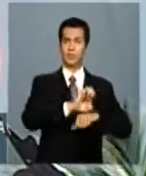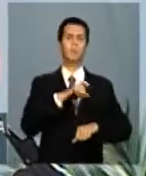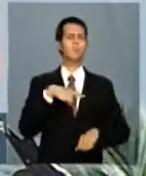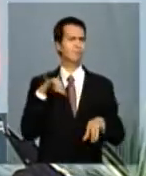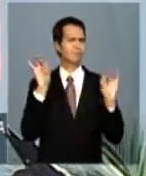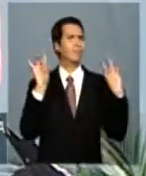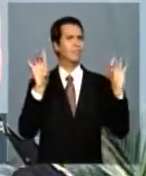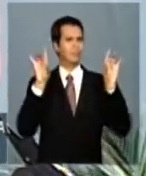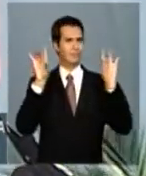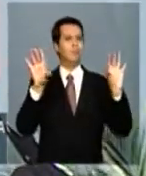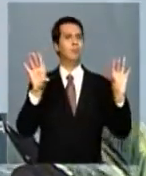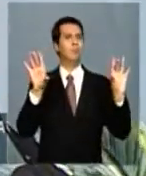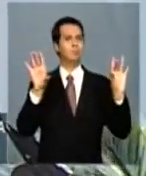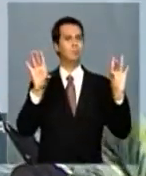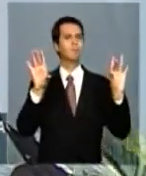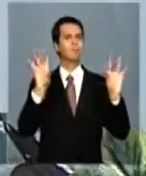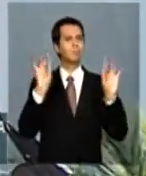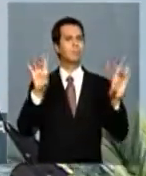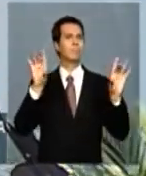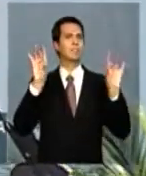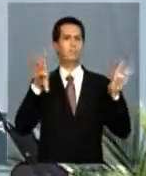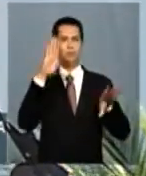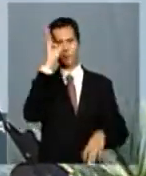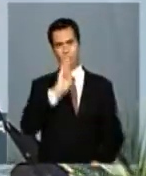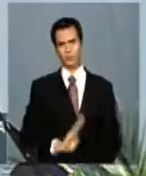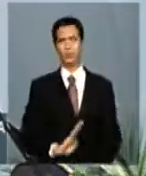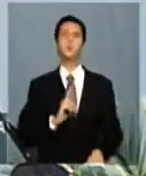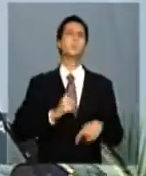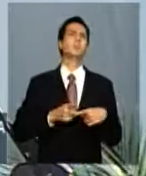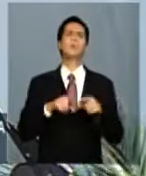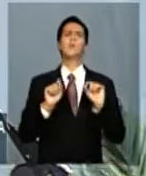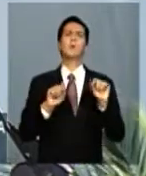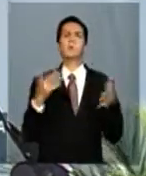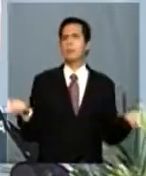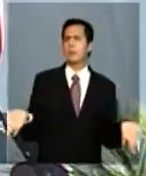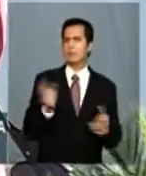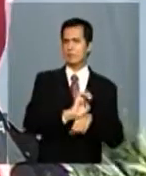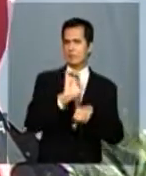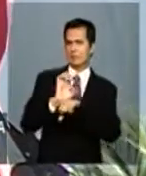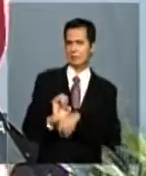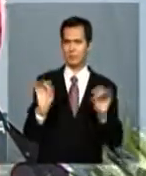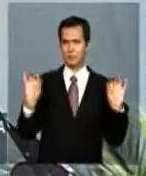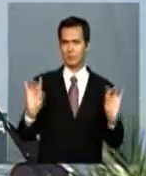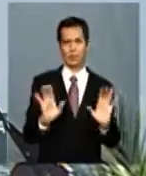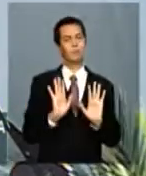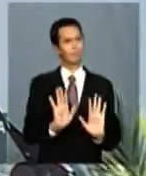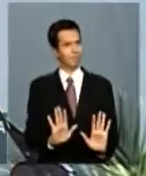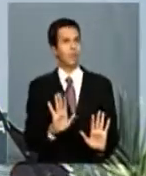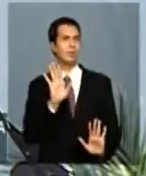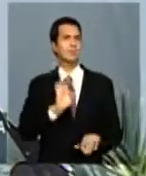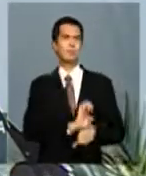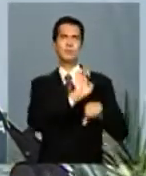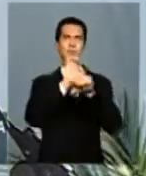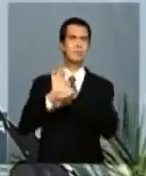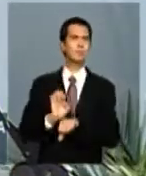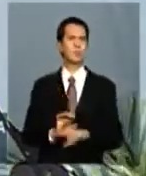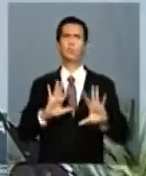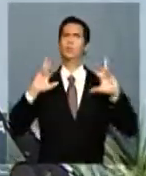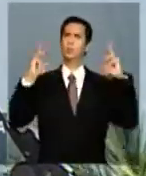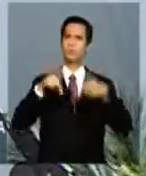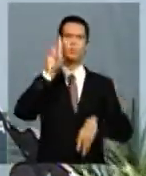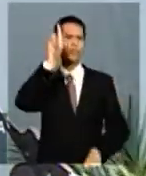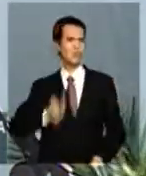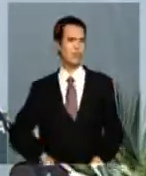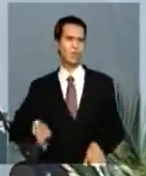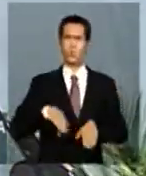especiais no Brasil. Por que que são estados especiais? Todos os estados brasileiros têm os mesmos